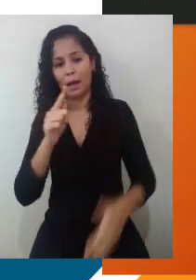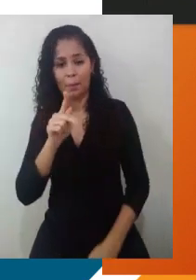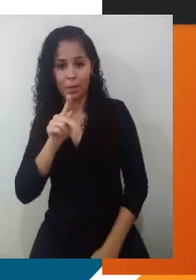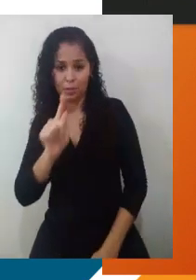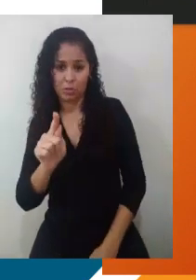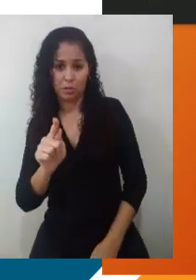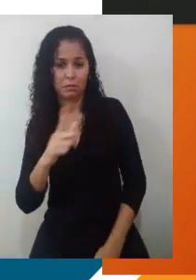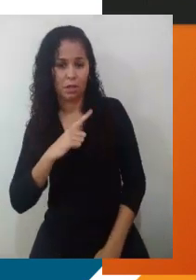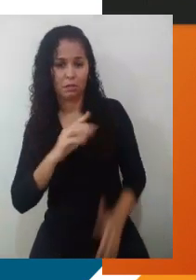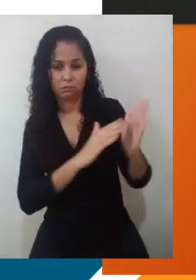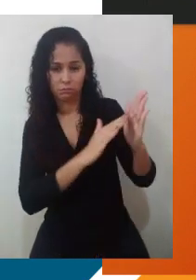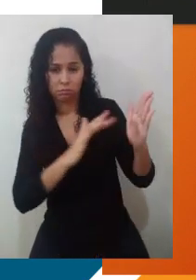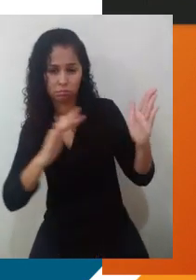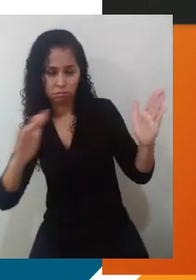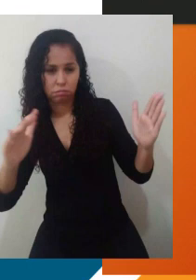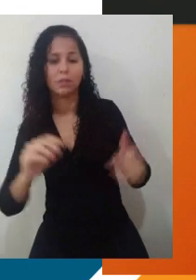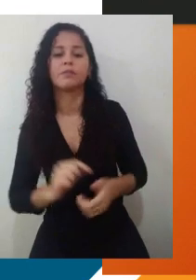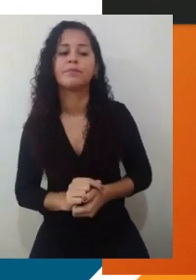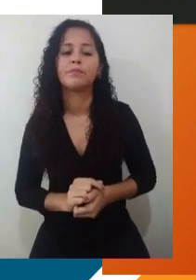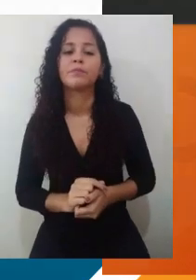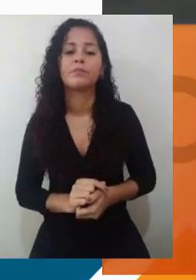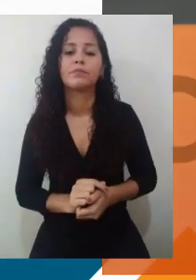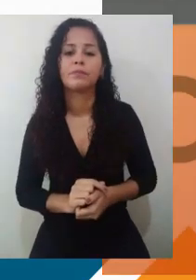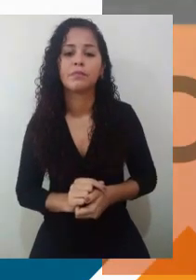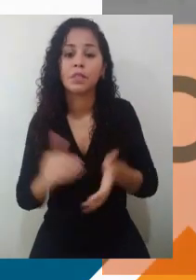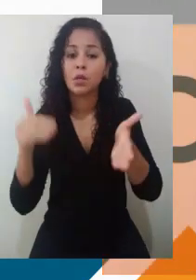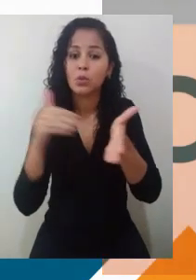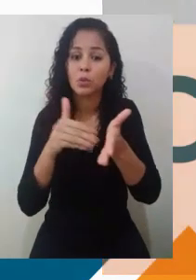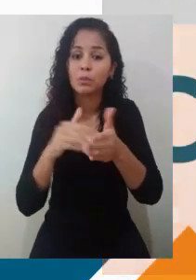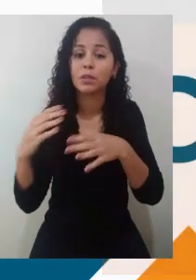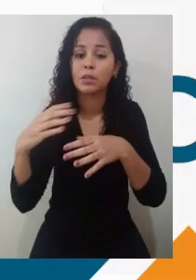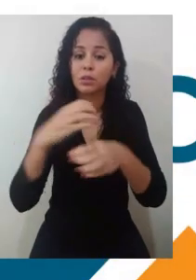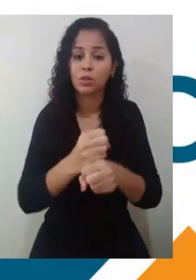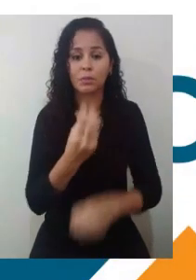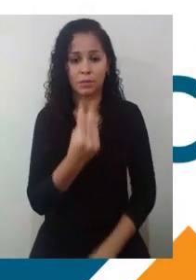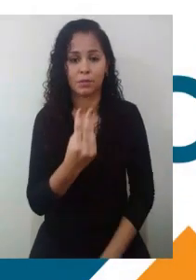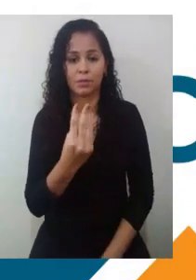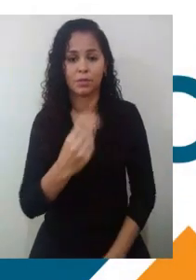1/16, mais 1/32, etc., o limite dessa soma é 2.